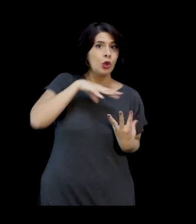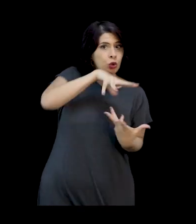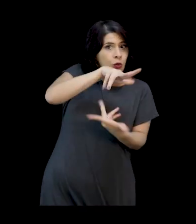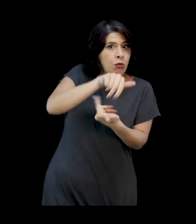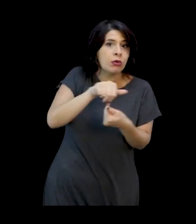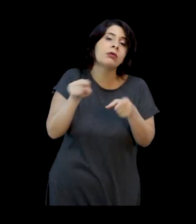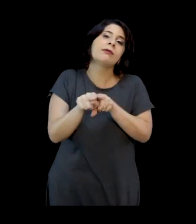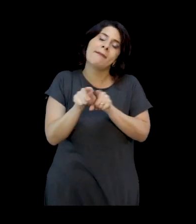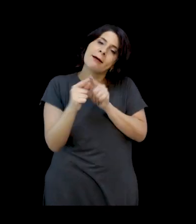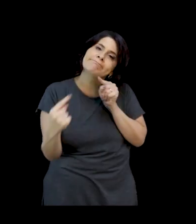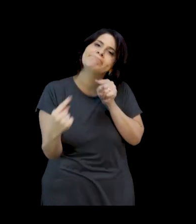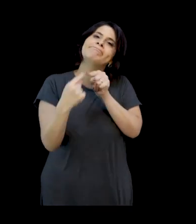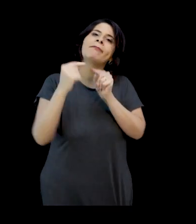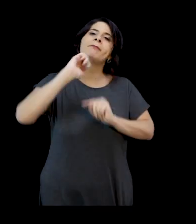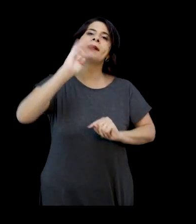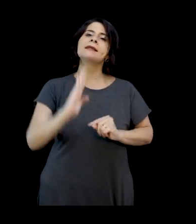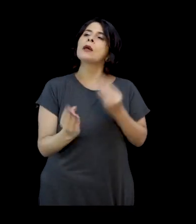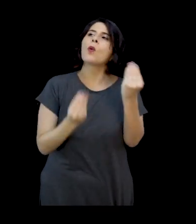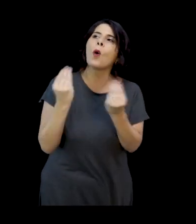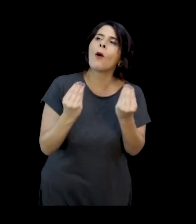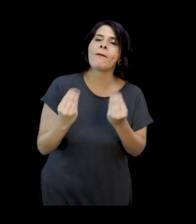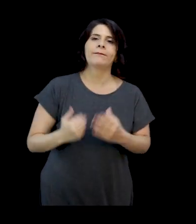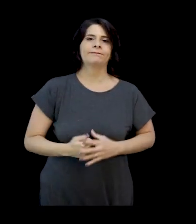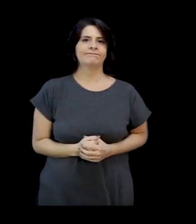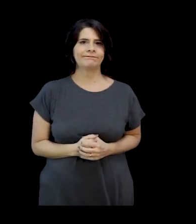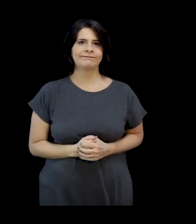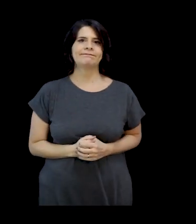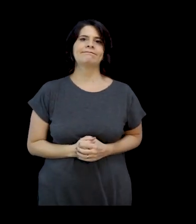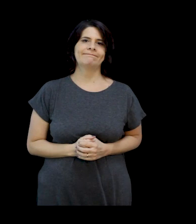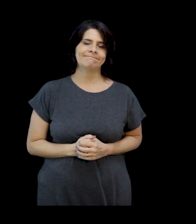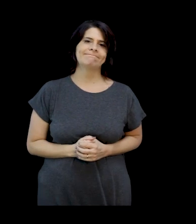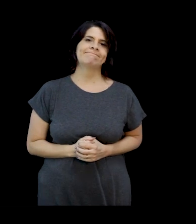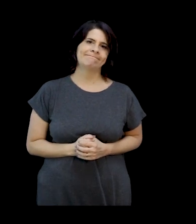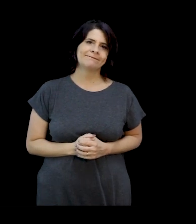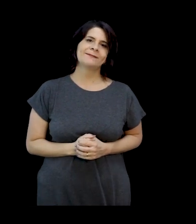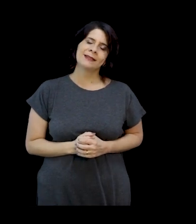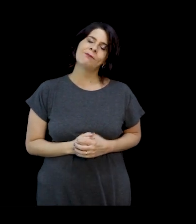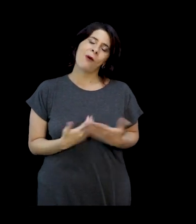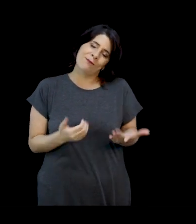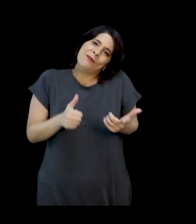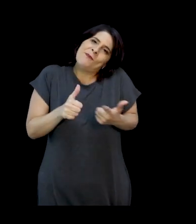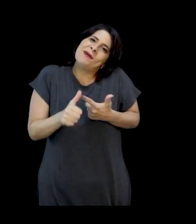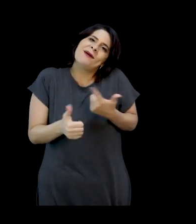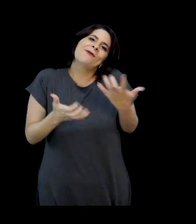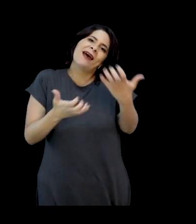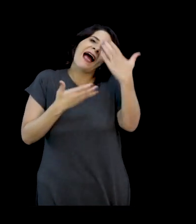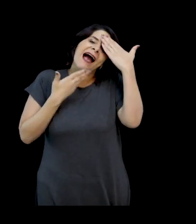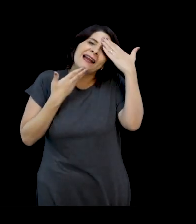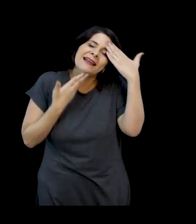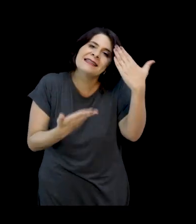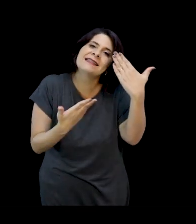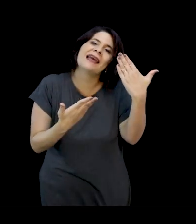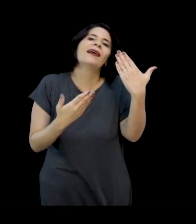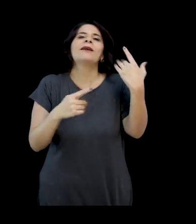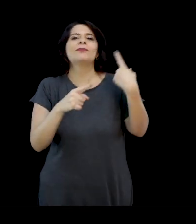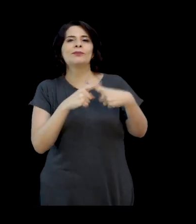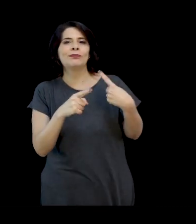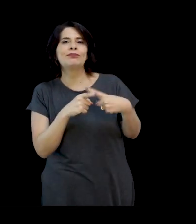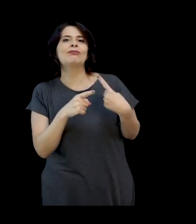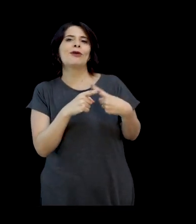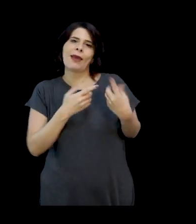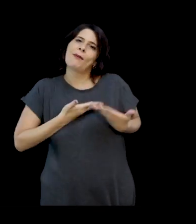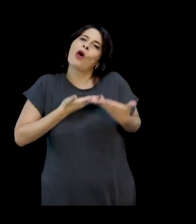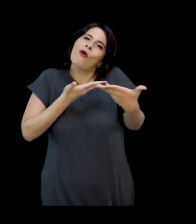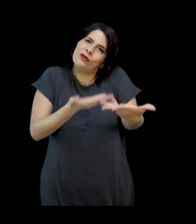particular? Inicialmente, muito obrigado pelo convite para participar desse lançamento do livro do Simmel. Obrigado, Cusiol, pela apresentação e ao